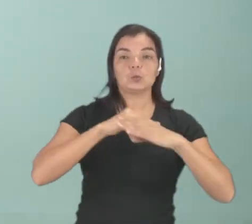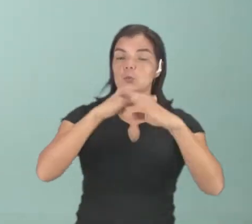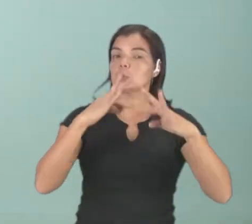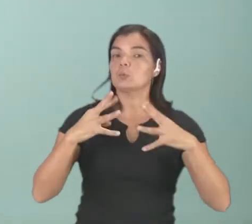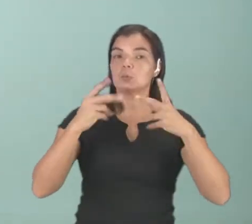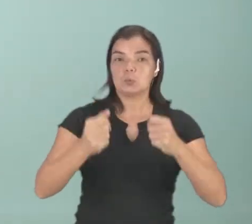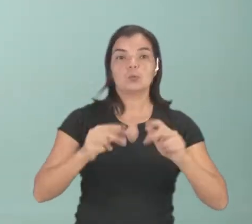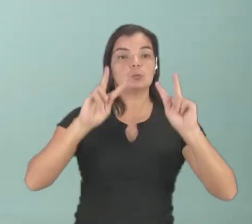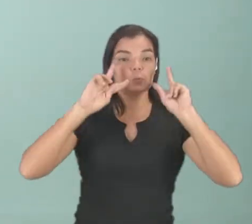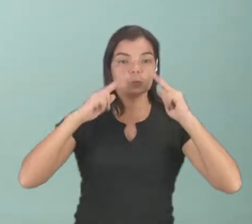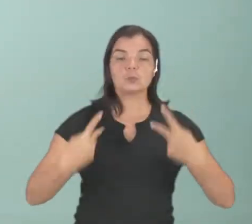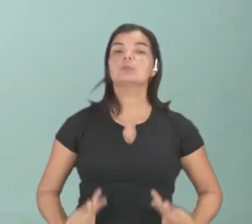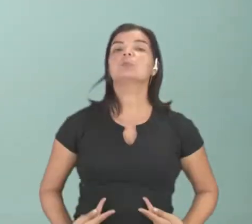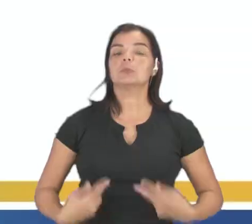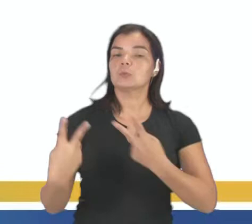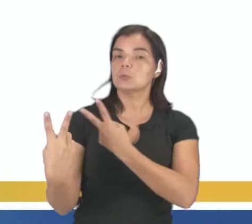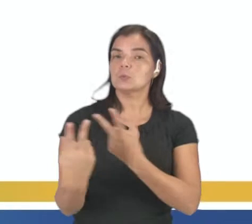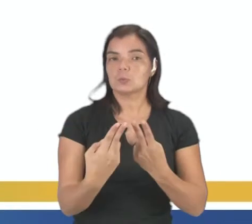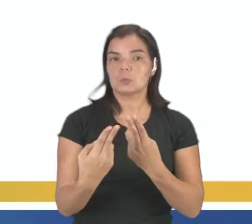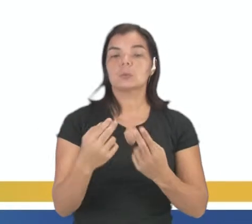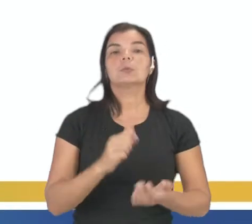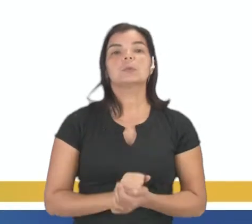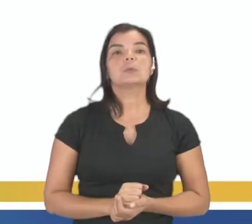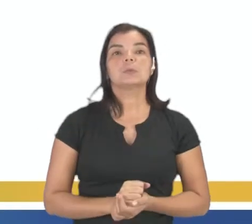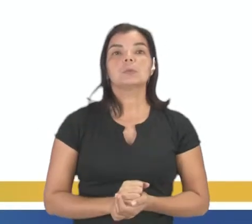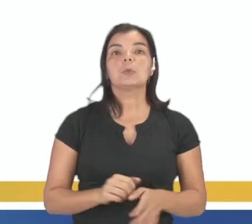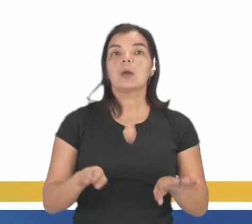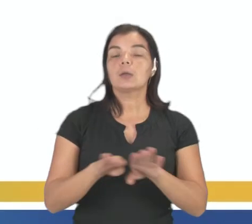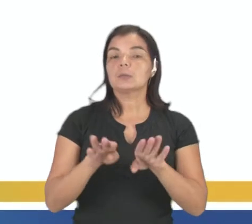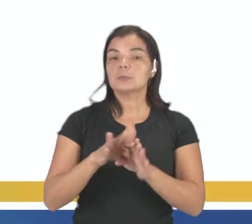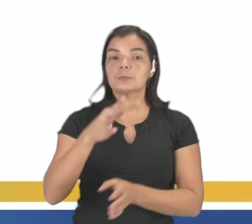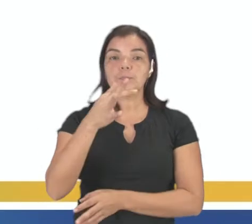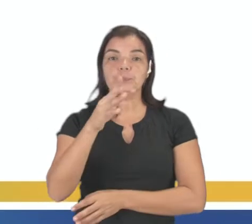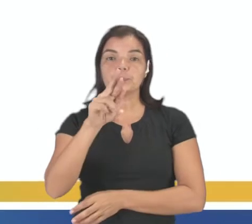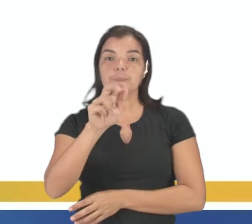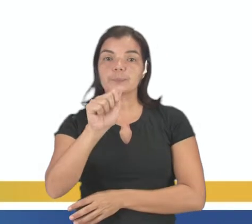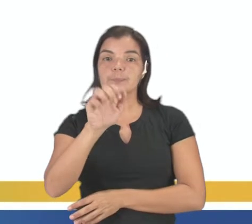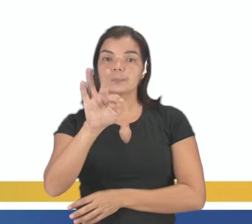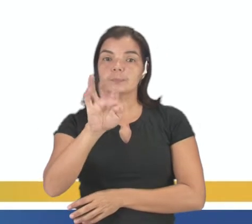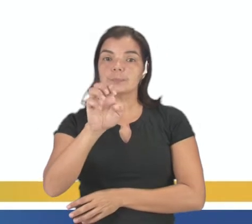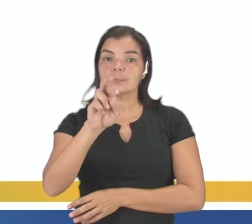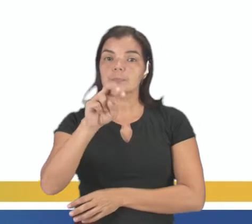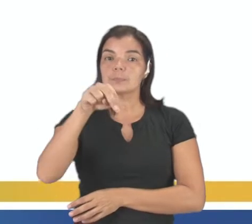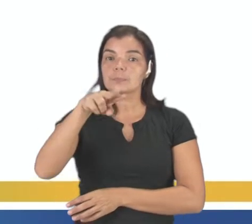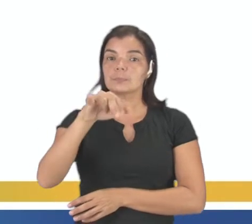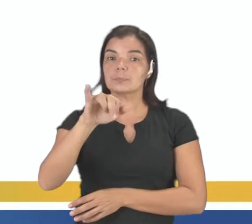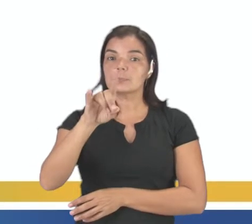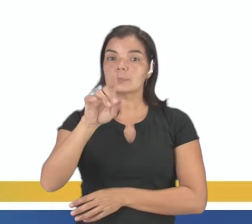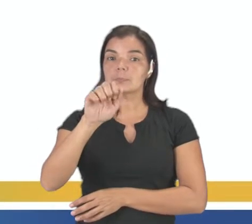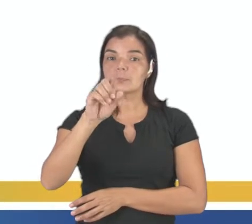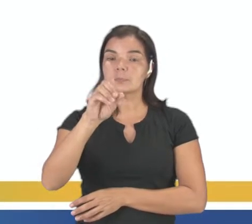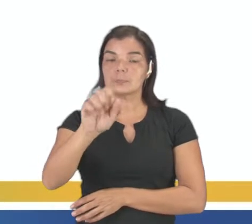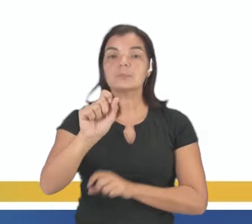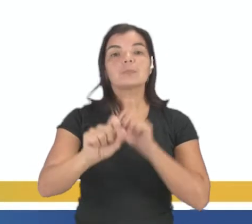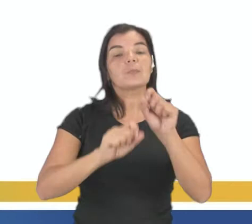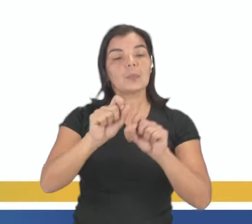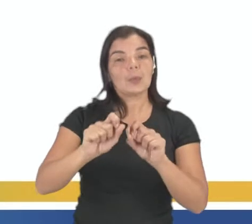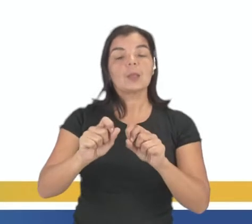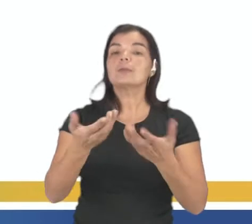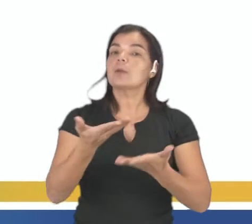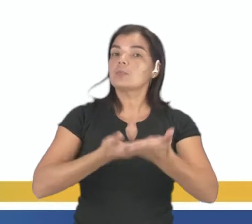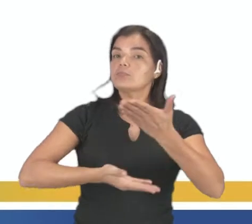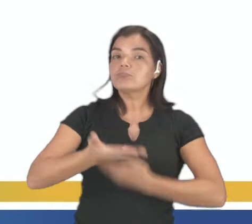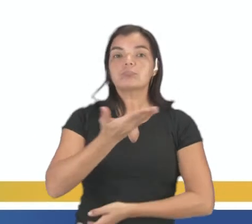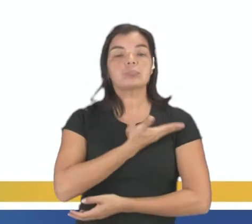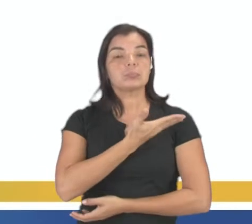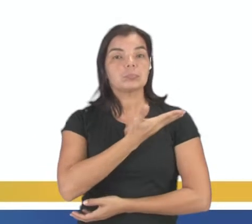todos humanos, iguais. E fraternidade. Fraternidade lembra irmandade, irmãos. Olha, o